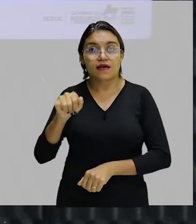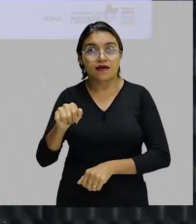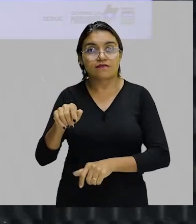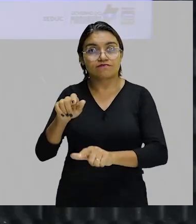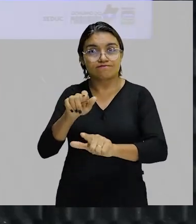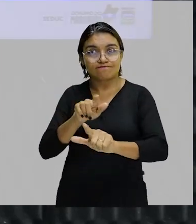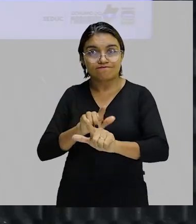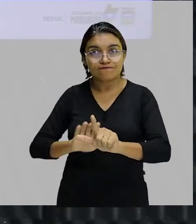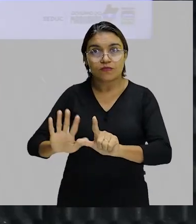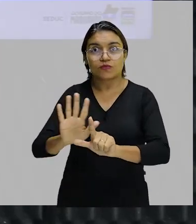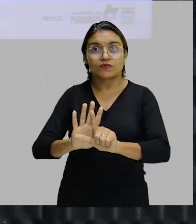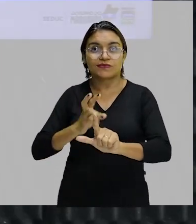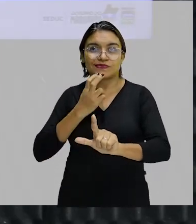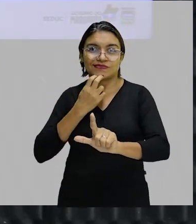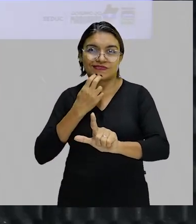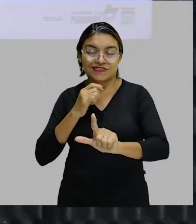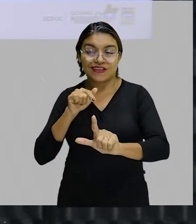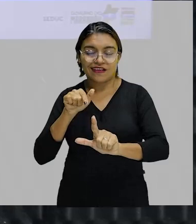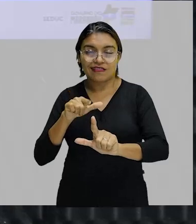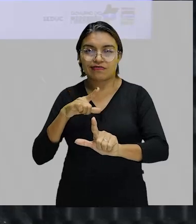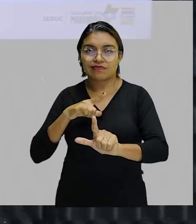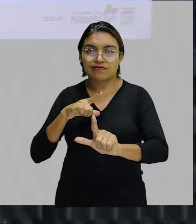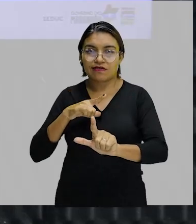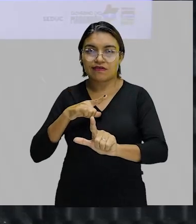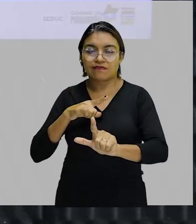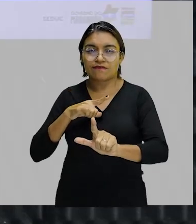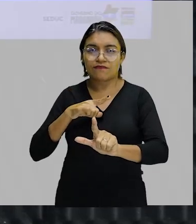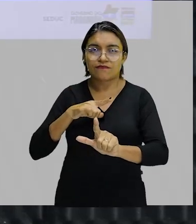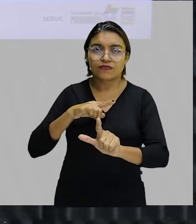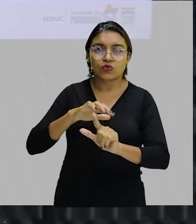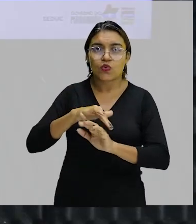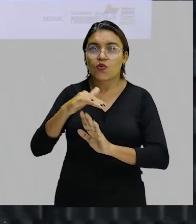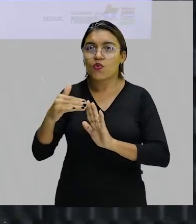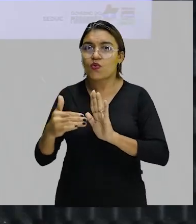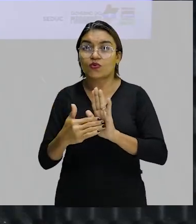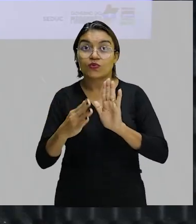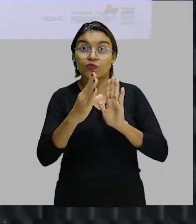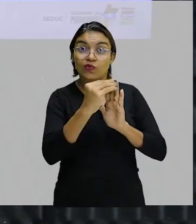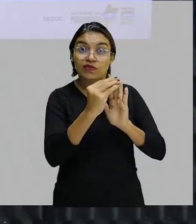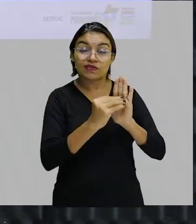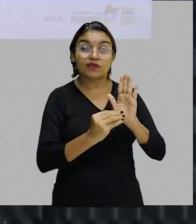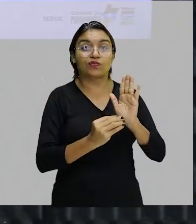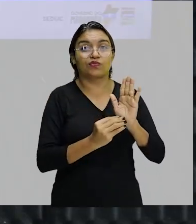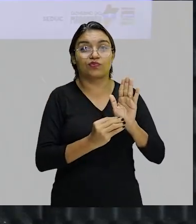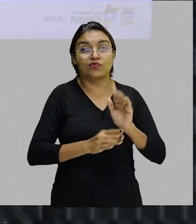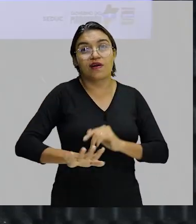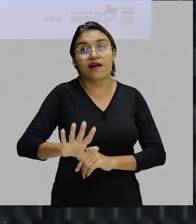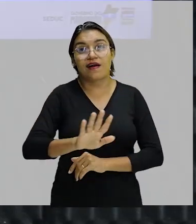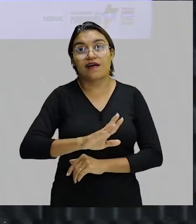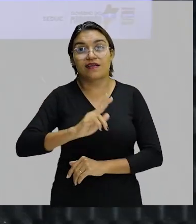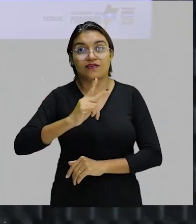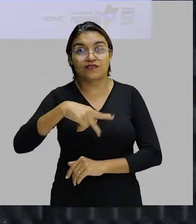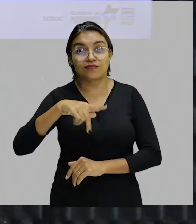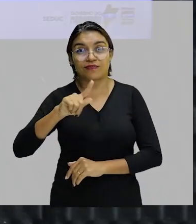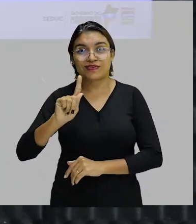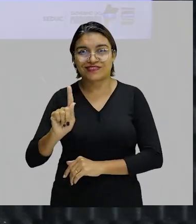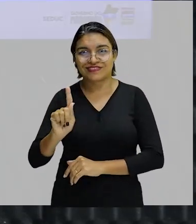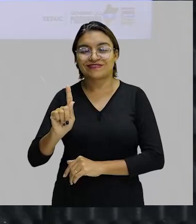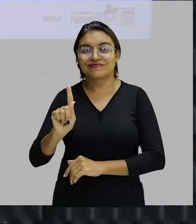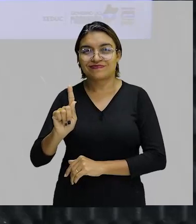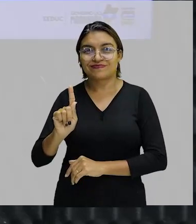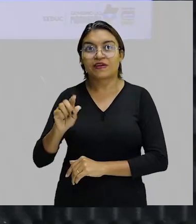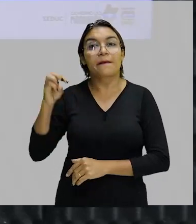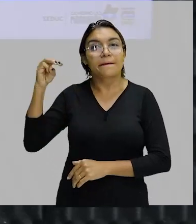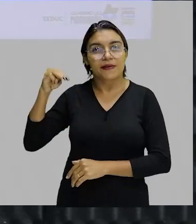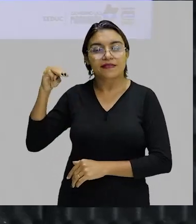Gonçalves Dias, e lá você vai ter acesso a todo o conteúdo, no caso, vou puxar aqui a sardinha para o meu lado,